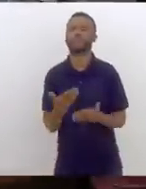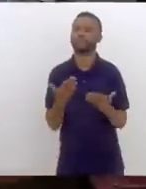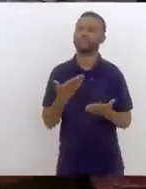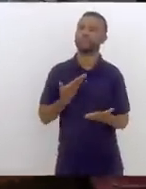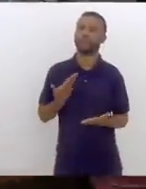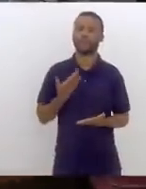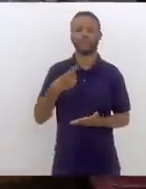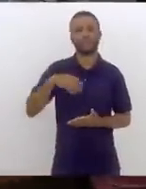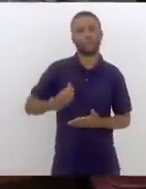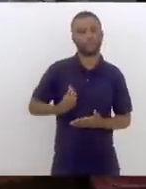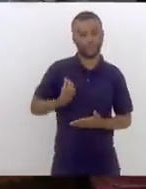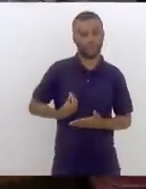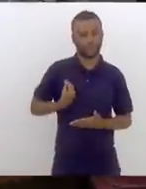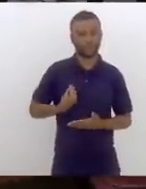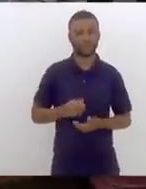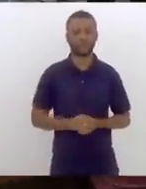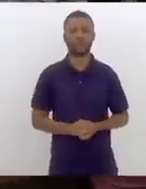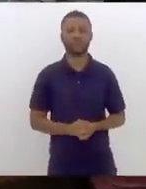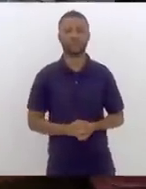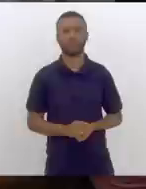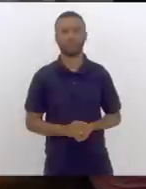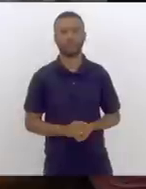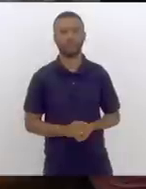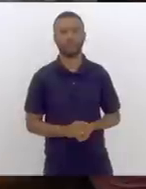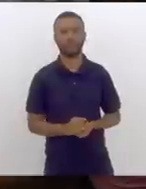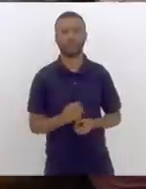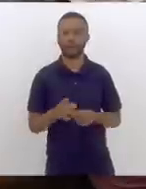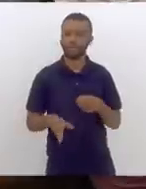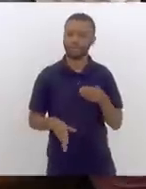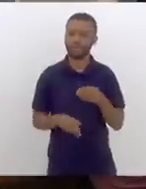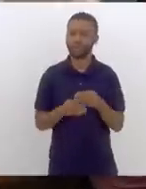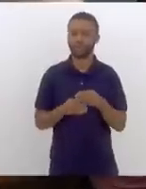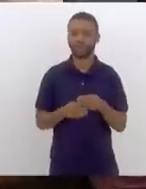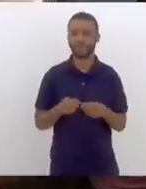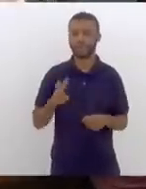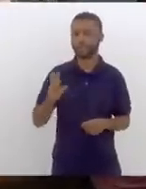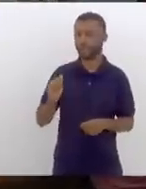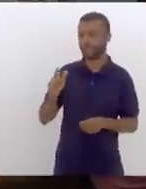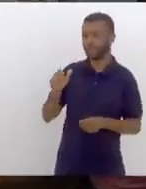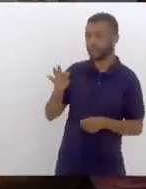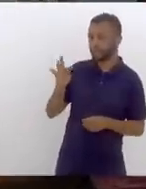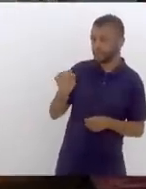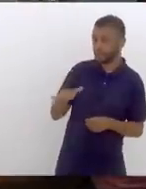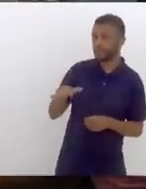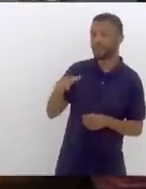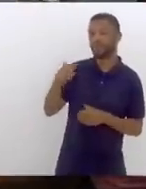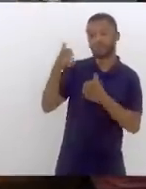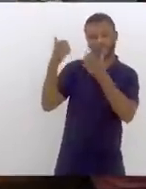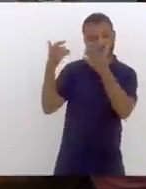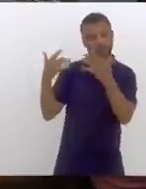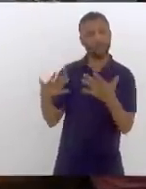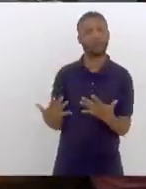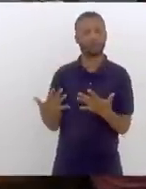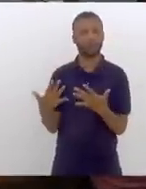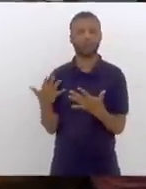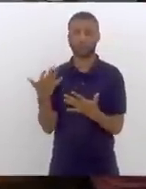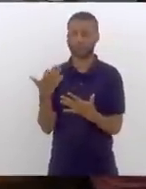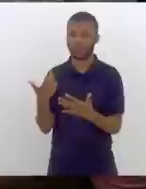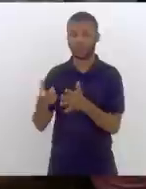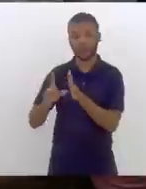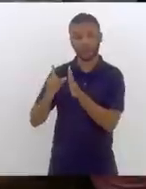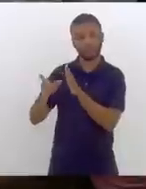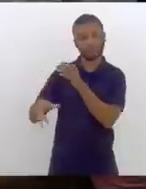aqui presentes e completando com o Valentim acabou que eu ia pegar essa deixa dele aí e passar a pergunta para